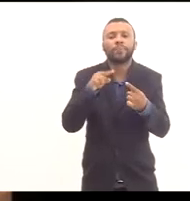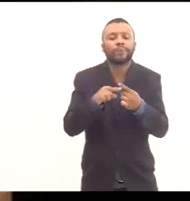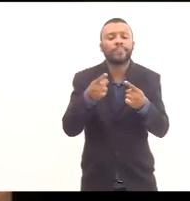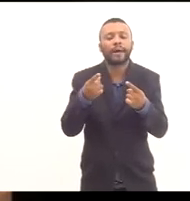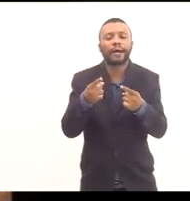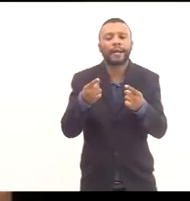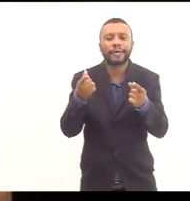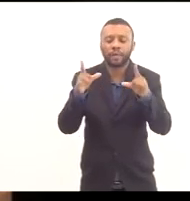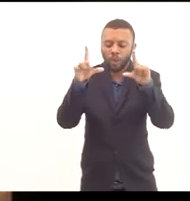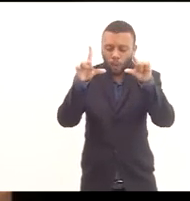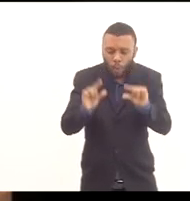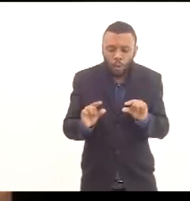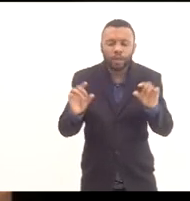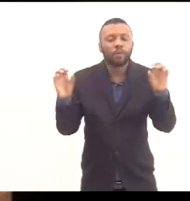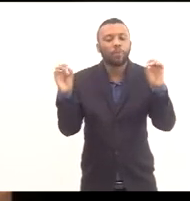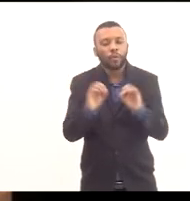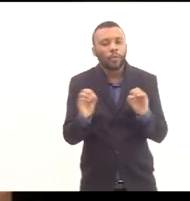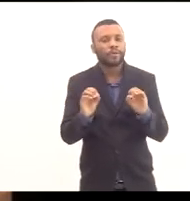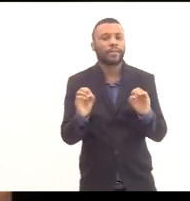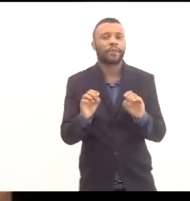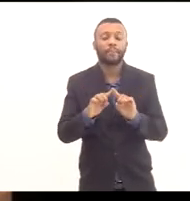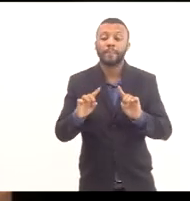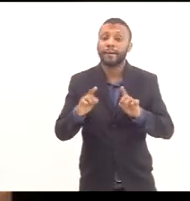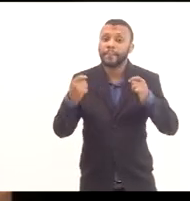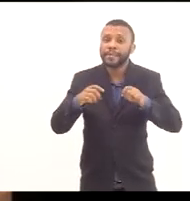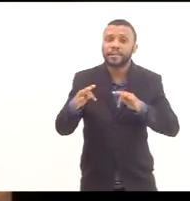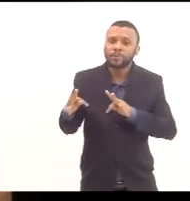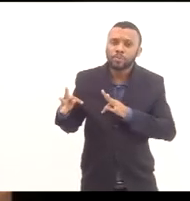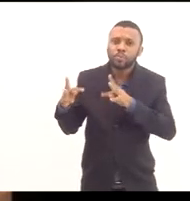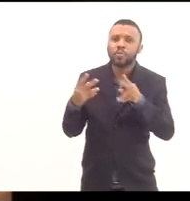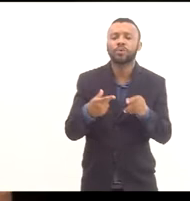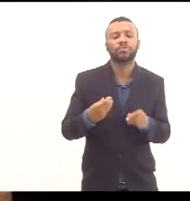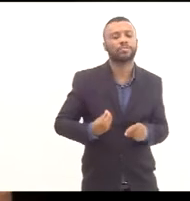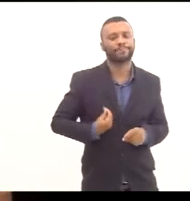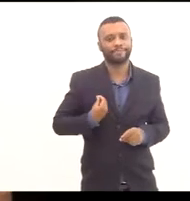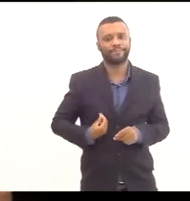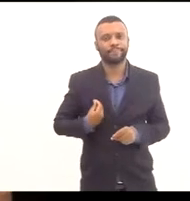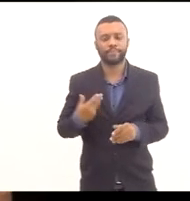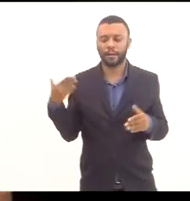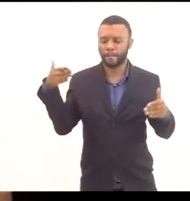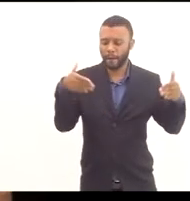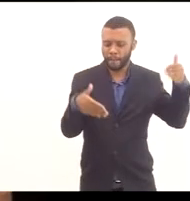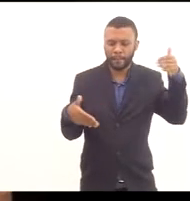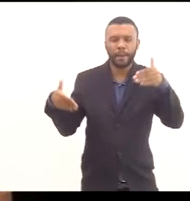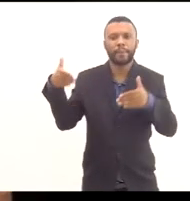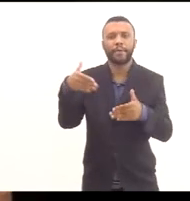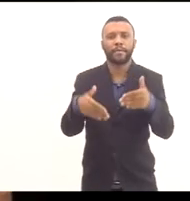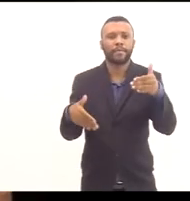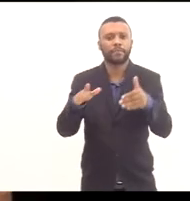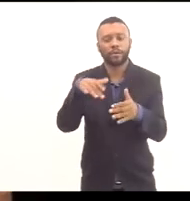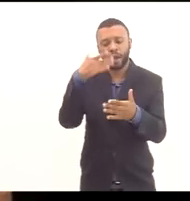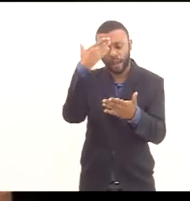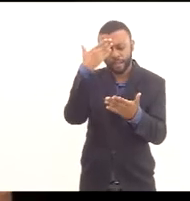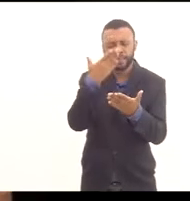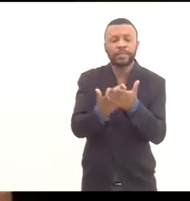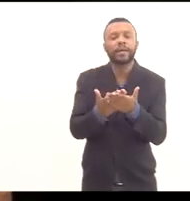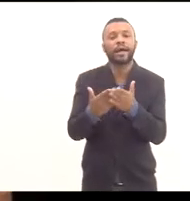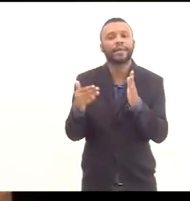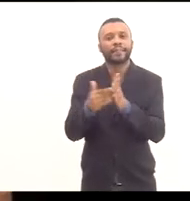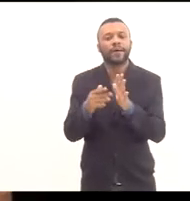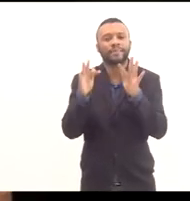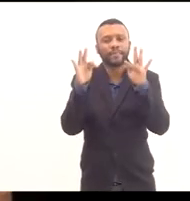todos os seus dois mas a gente precisa que todo mundo compareça então a gente quer Acredita que até o final